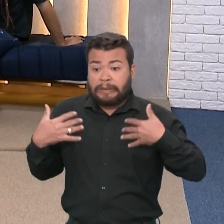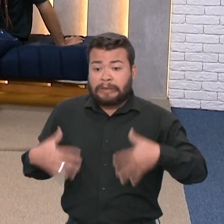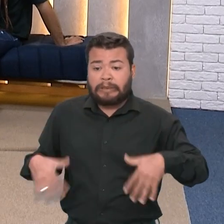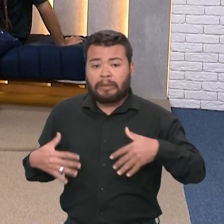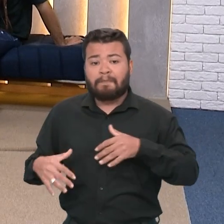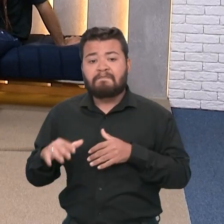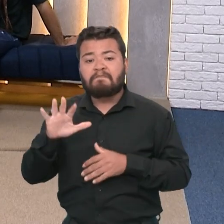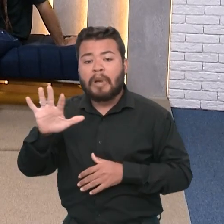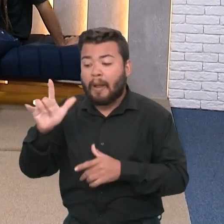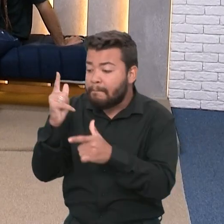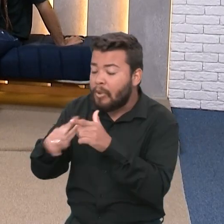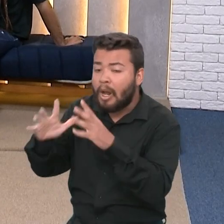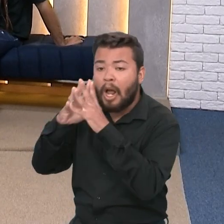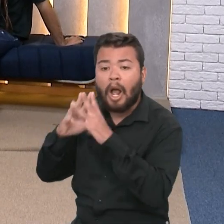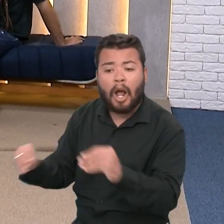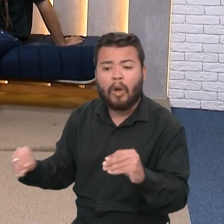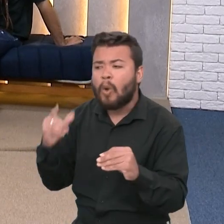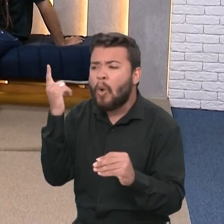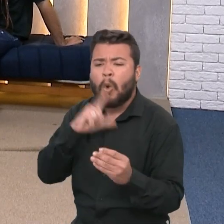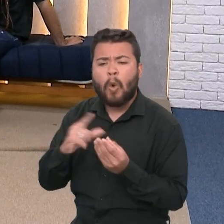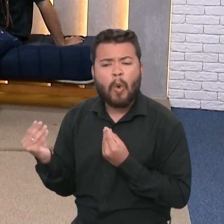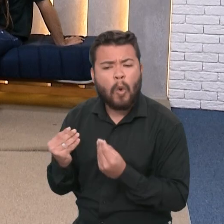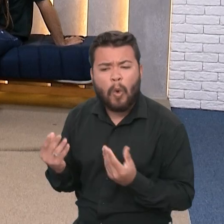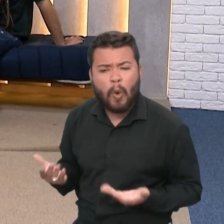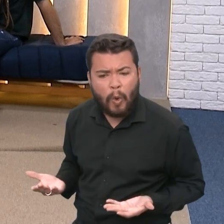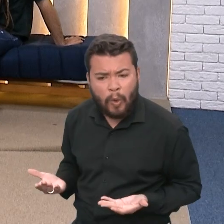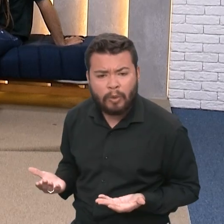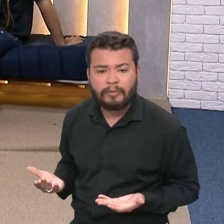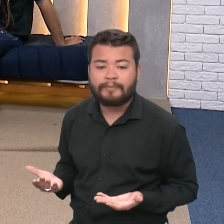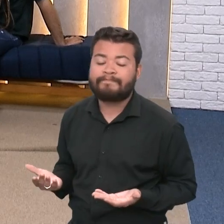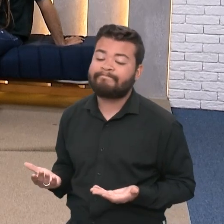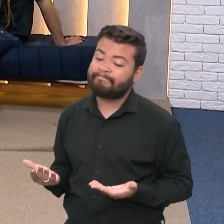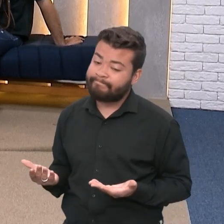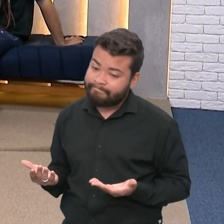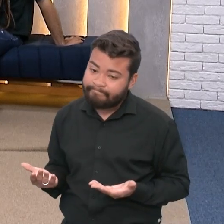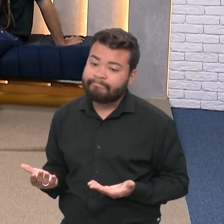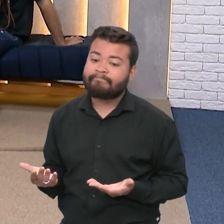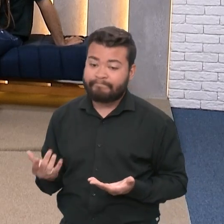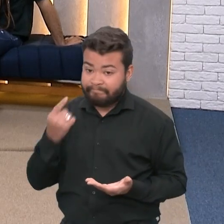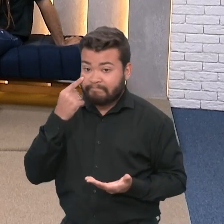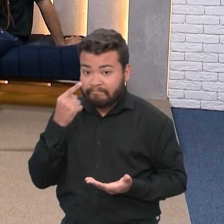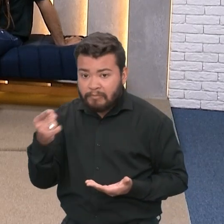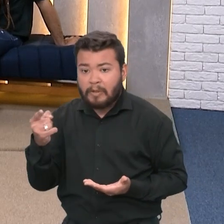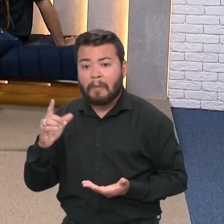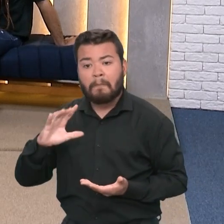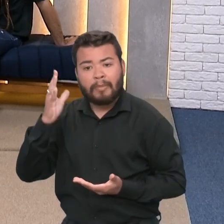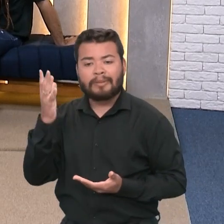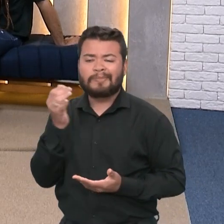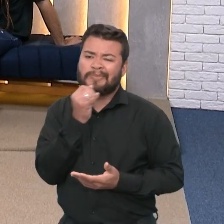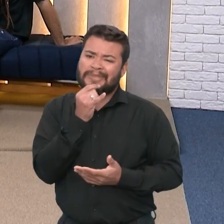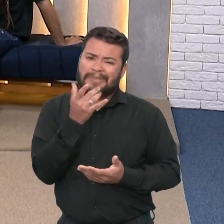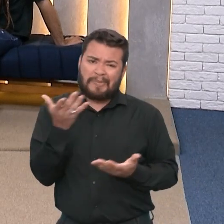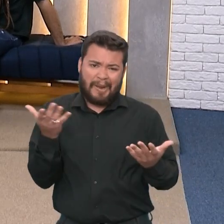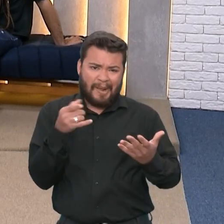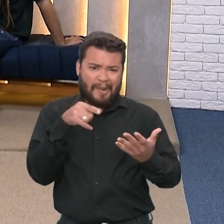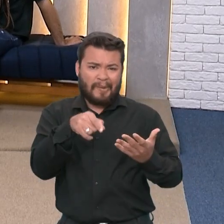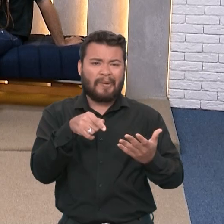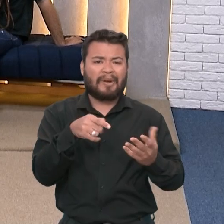uma solução, Pablo? Né? São com situações como um marco temporal que vai